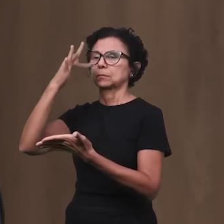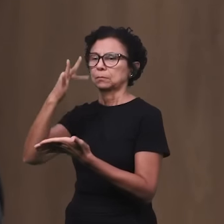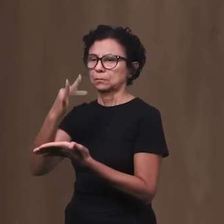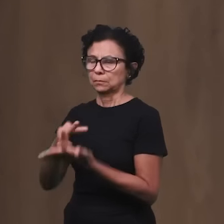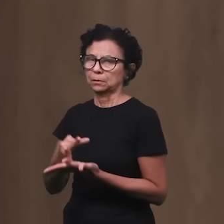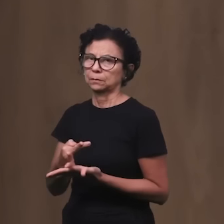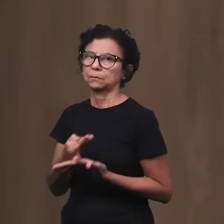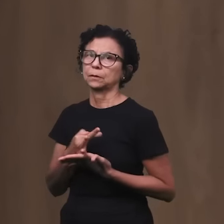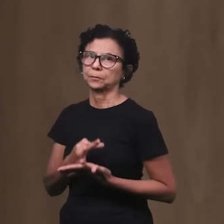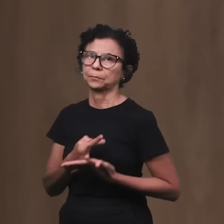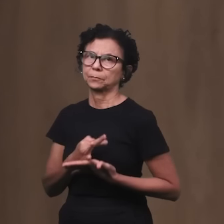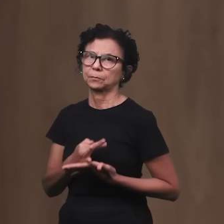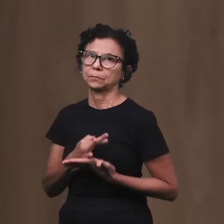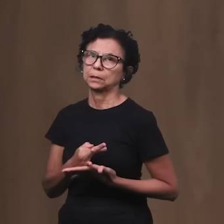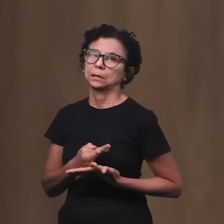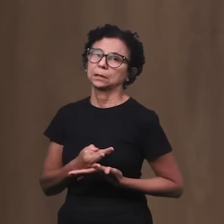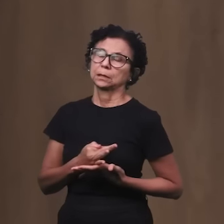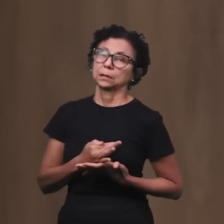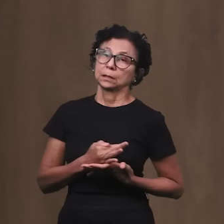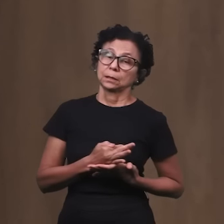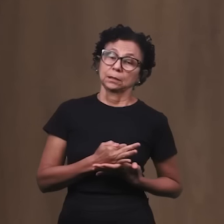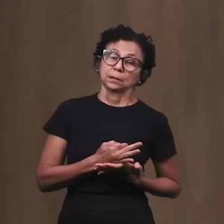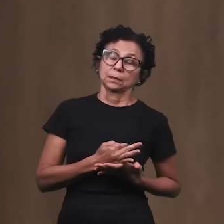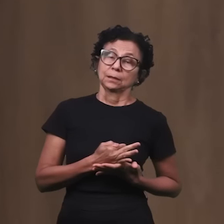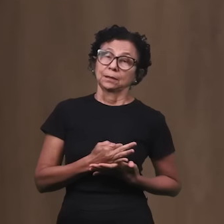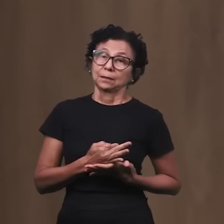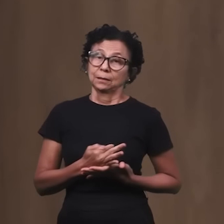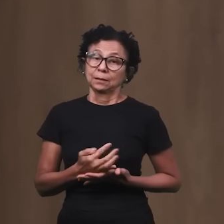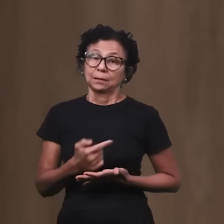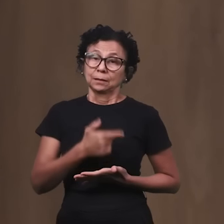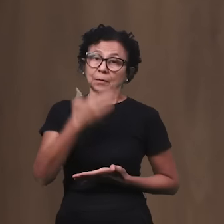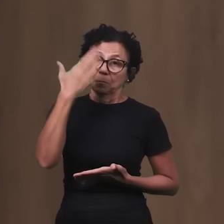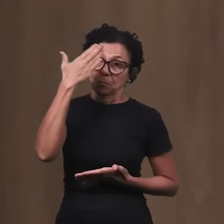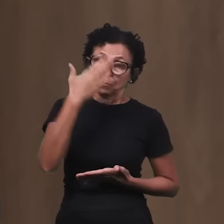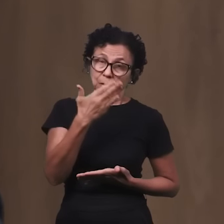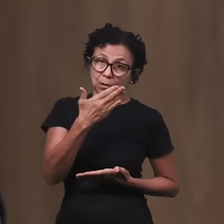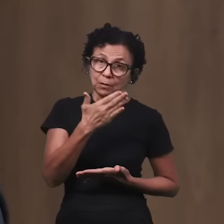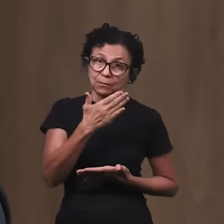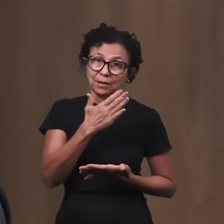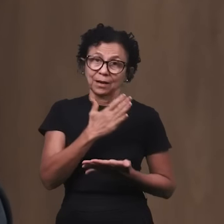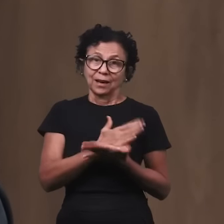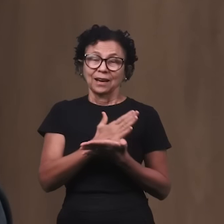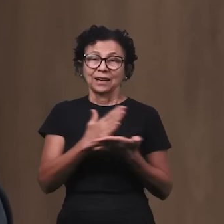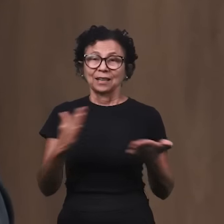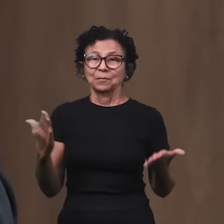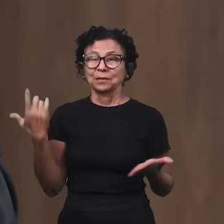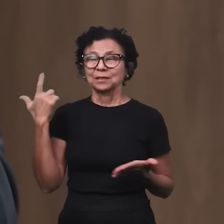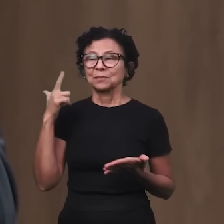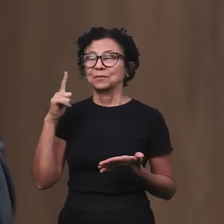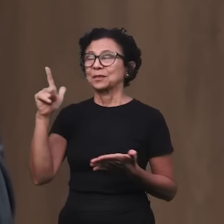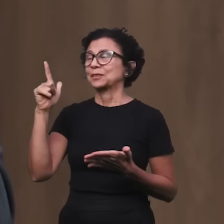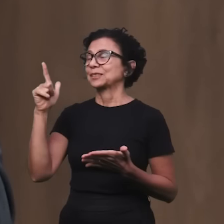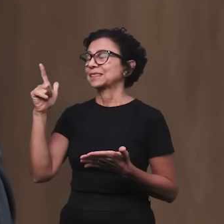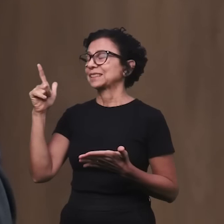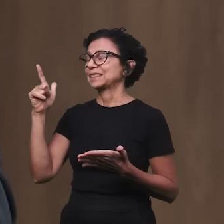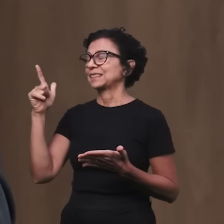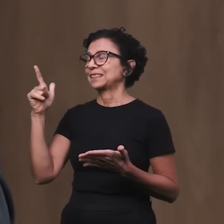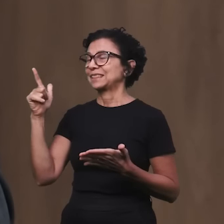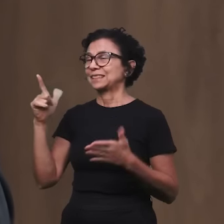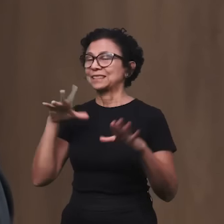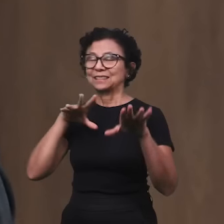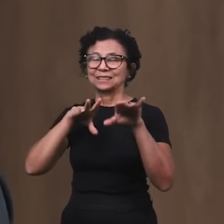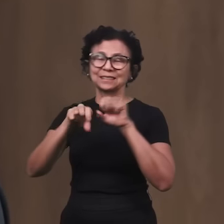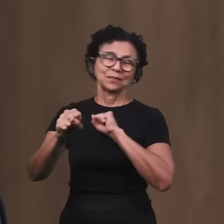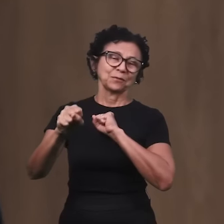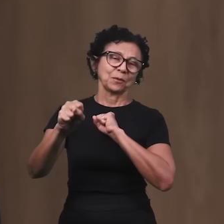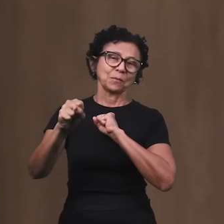E as provas da vida, elas vão cessar. E você vai conseguir atravessar o Jordão, vai chegar na Terra